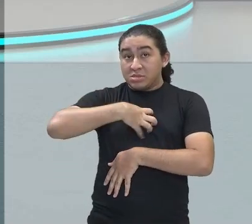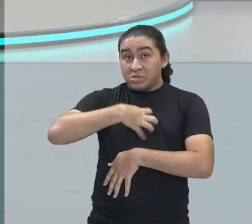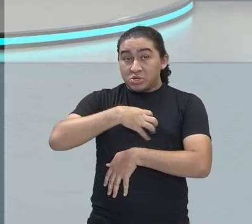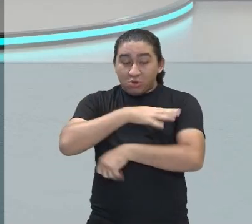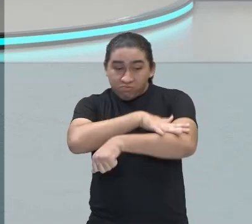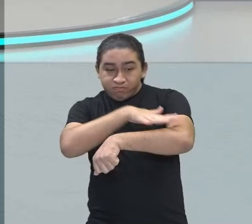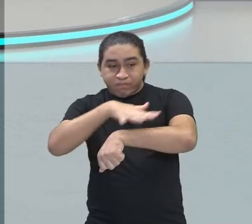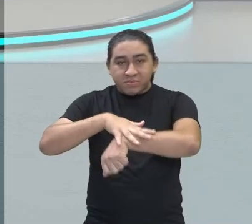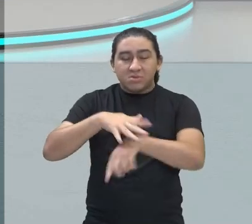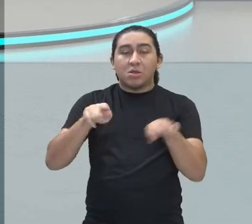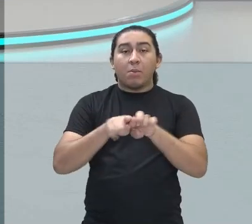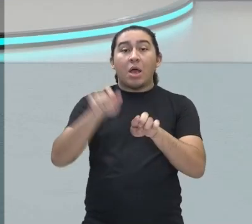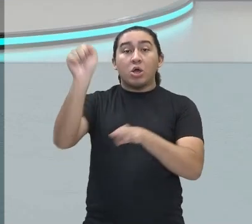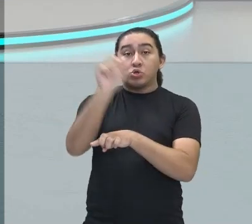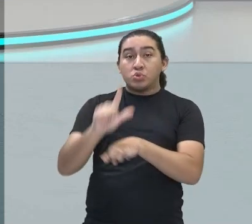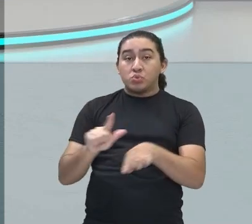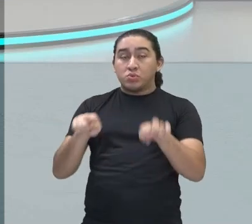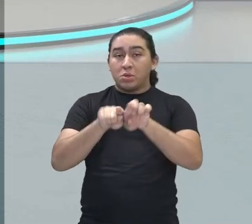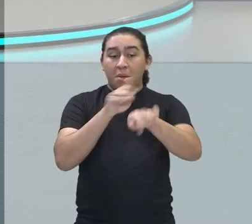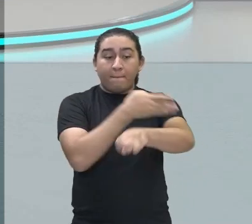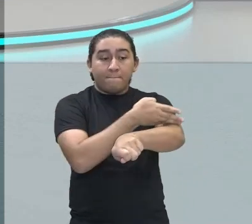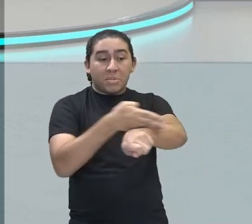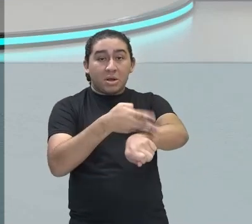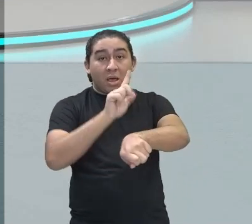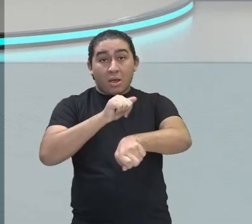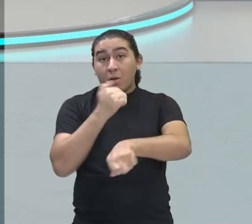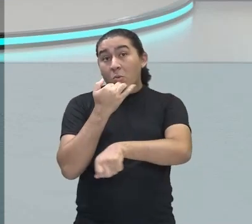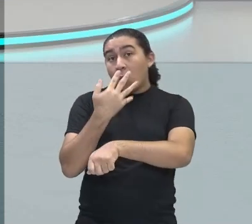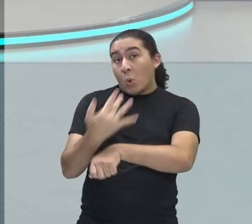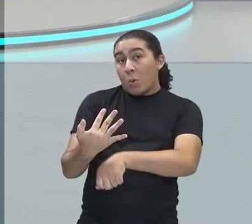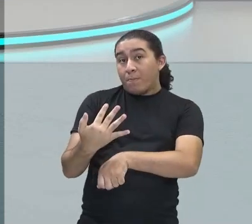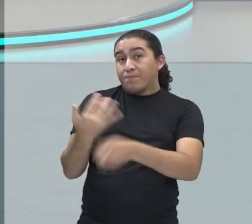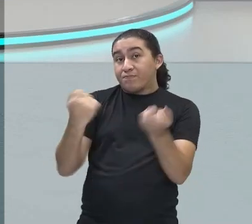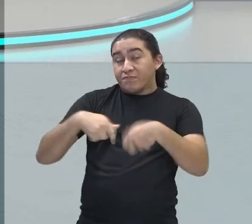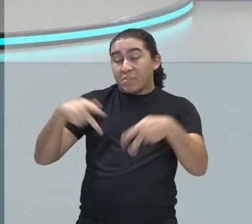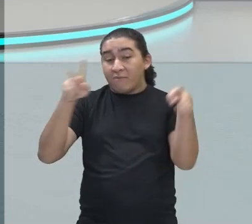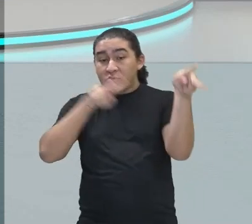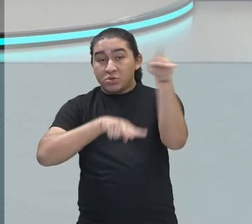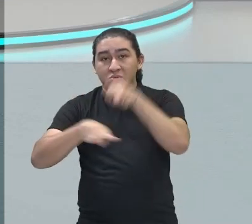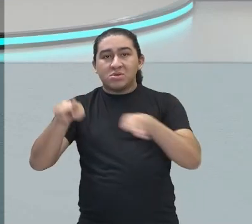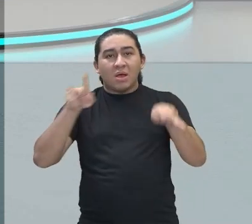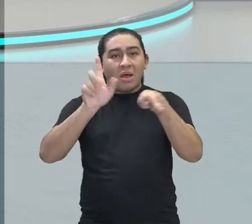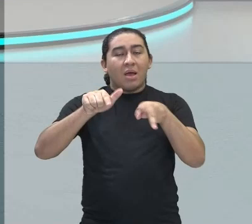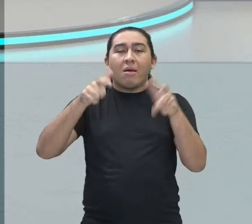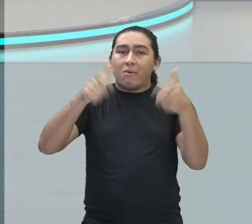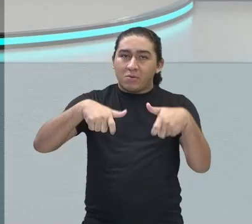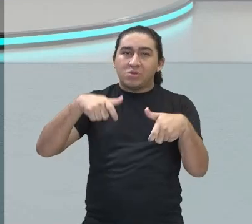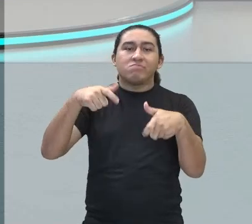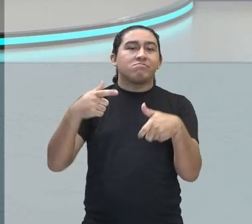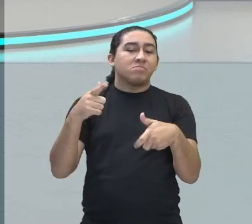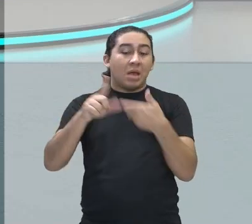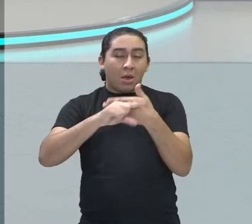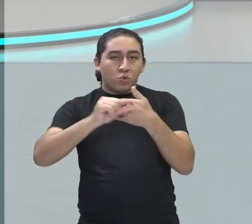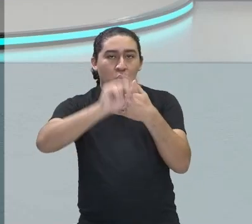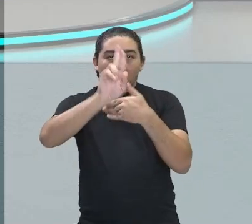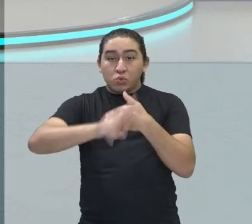E azuis e brancas, cores. Aliás, recorrentes nas obras do autor, muita sinestesia